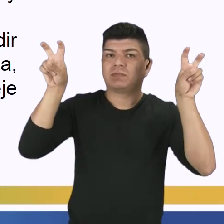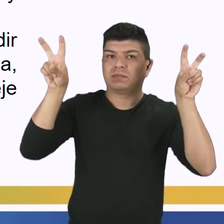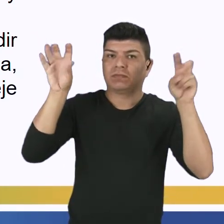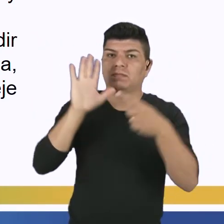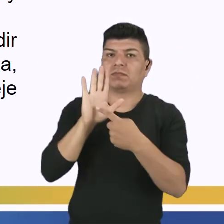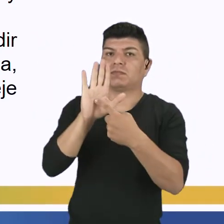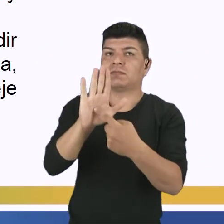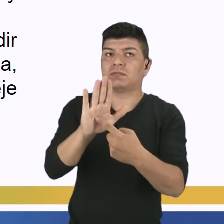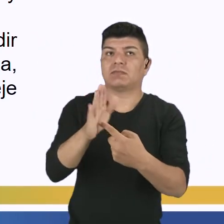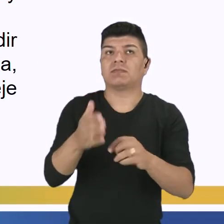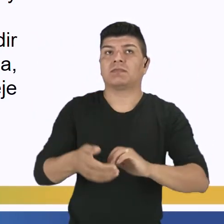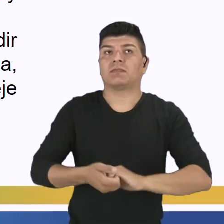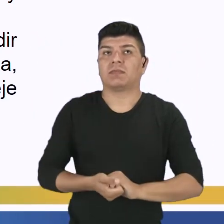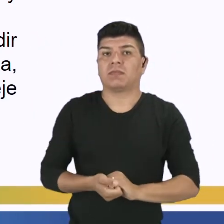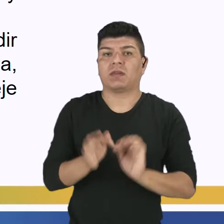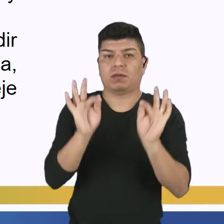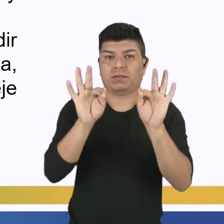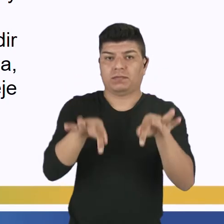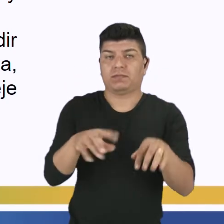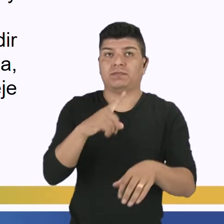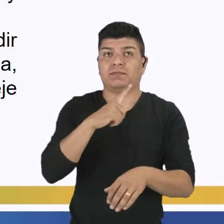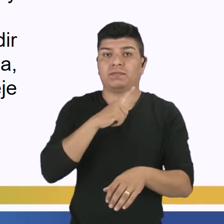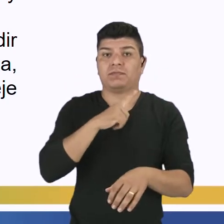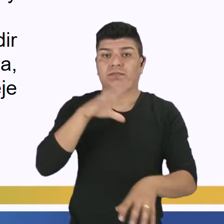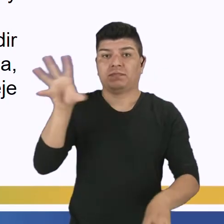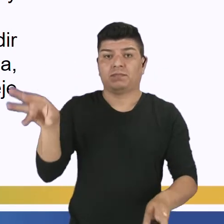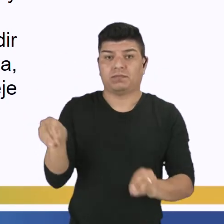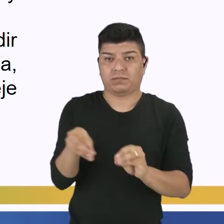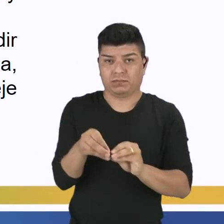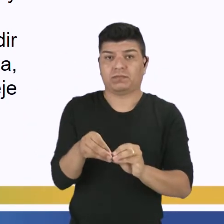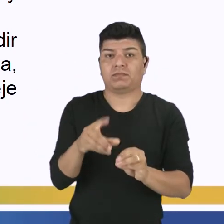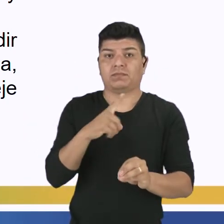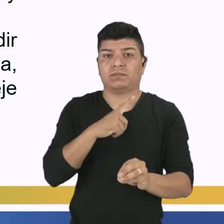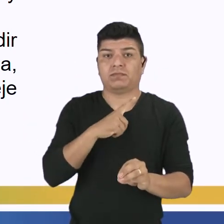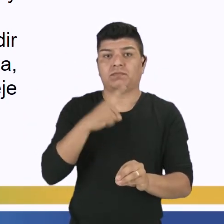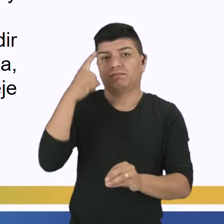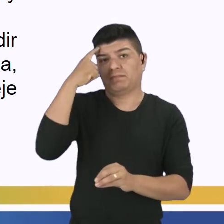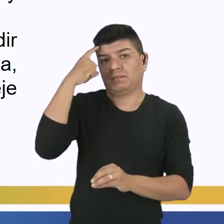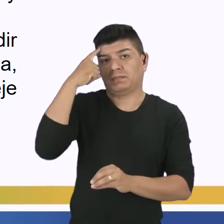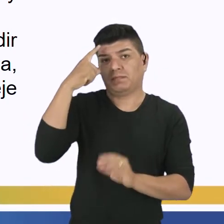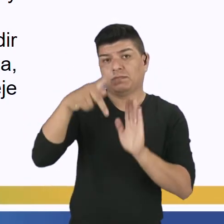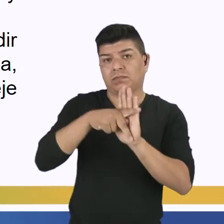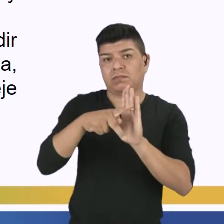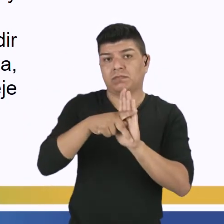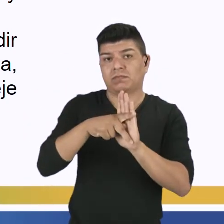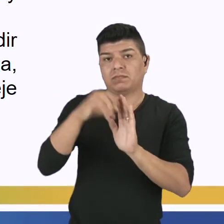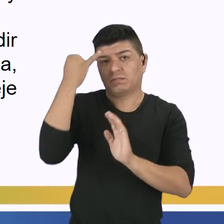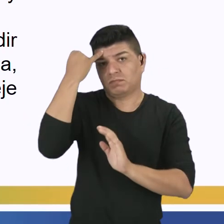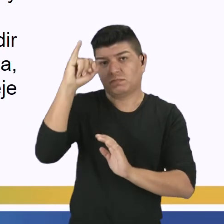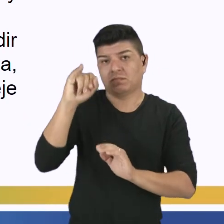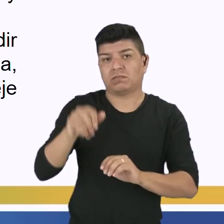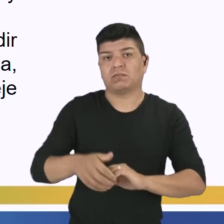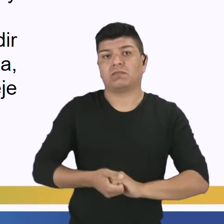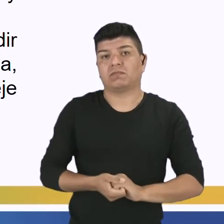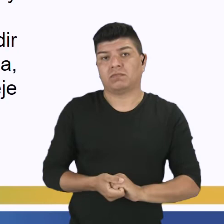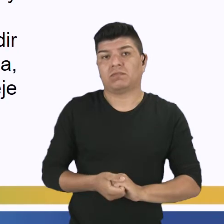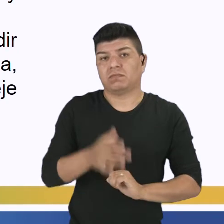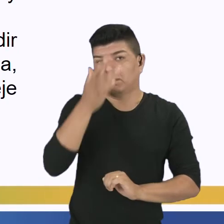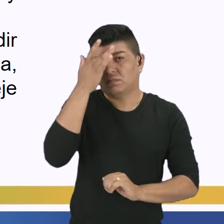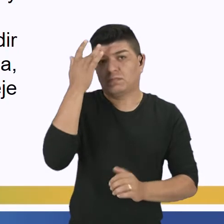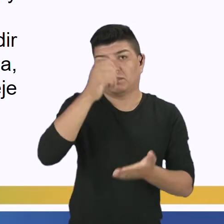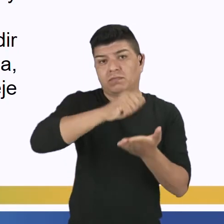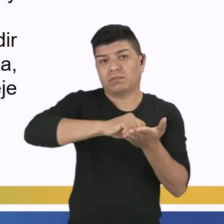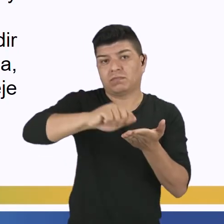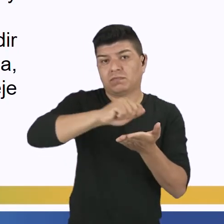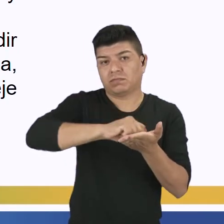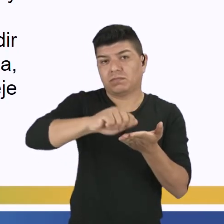tratar. E, para finalizar, temos a conclusão, que é onde vêm os pensamentos e as ideias do escritor, ou